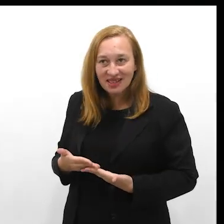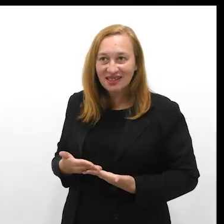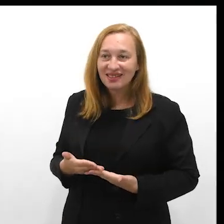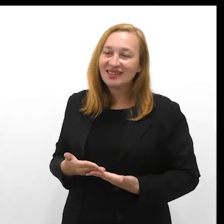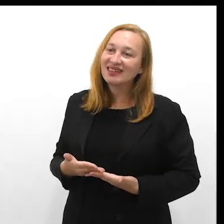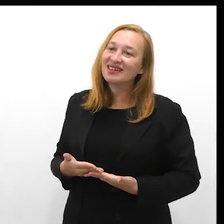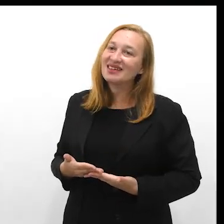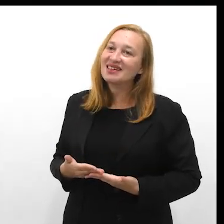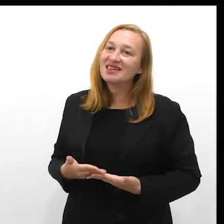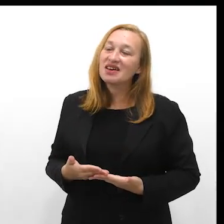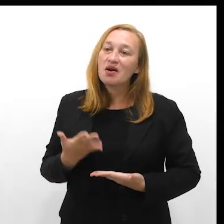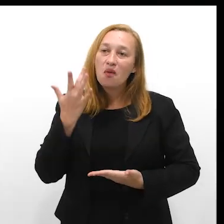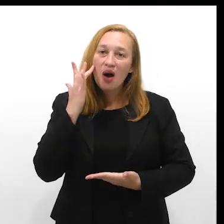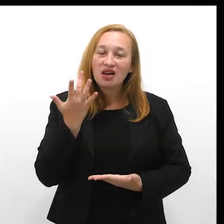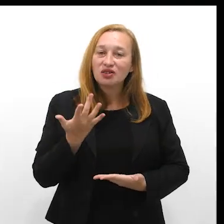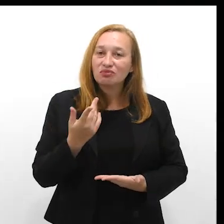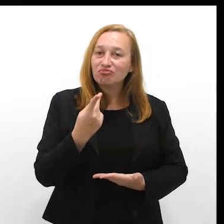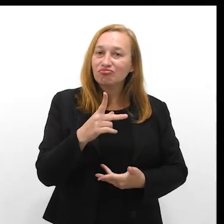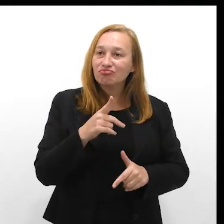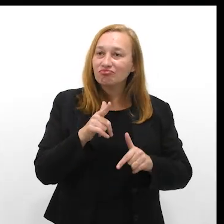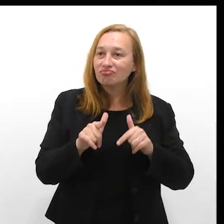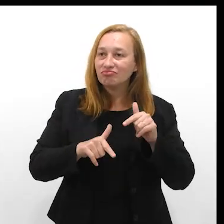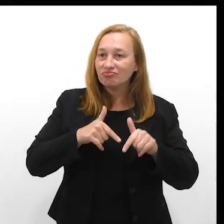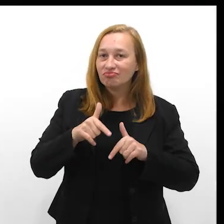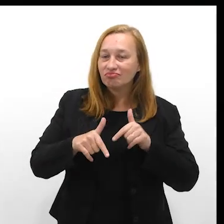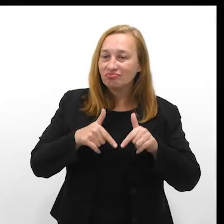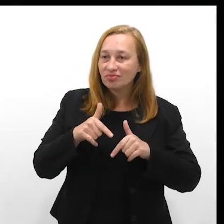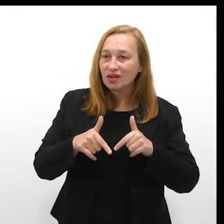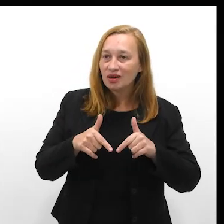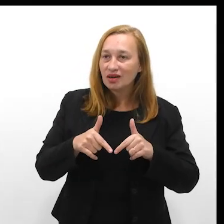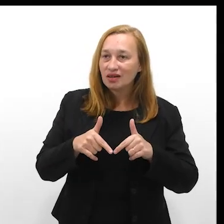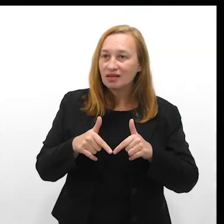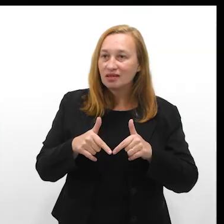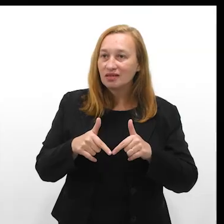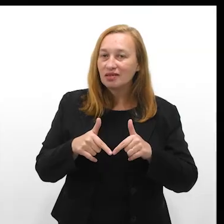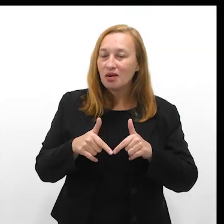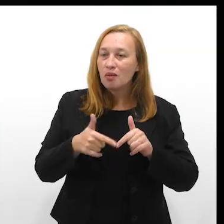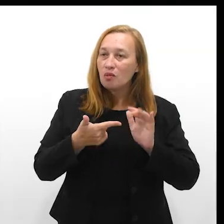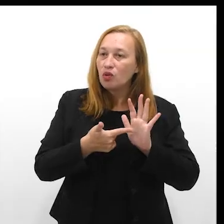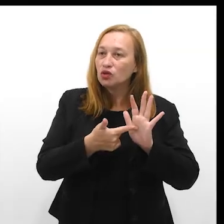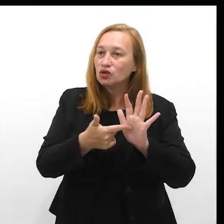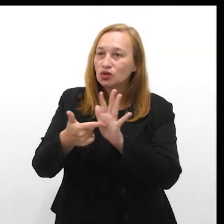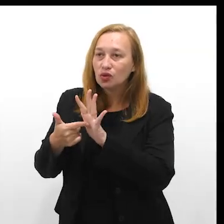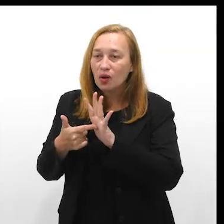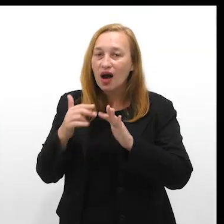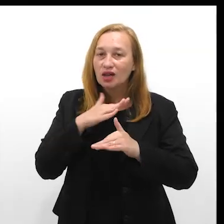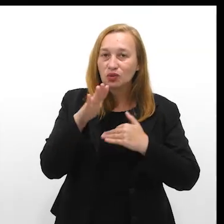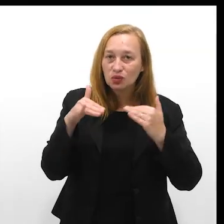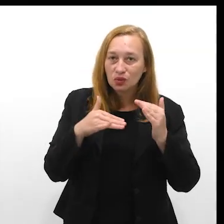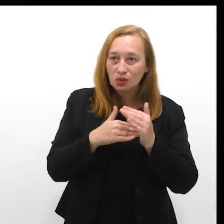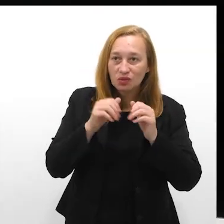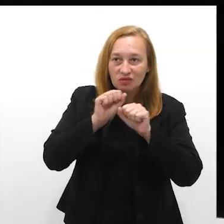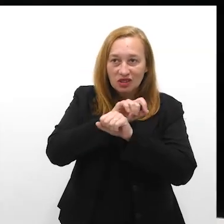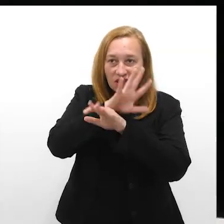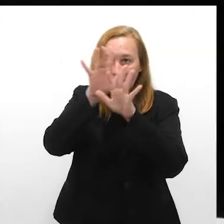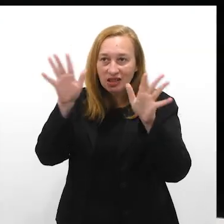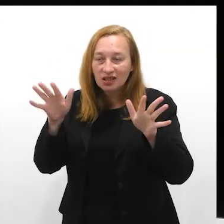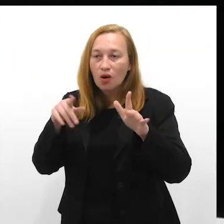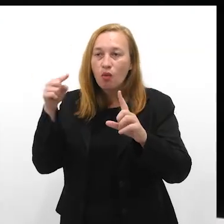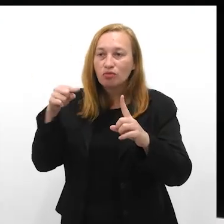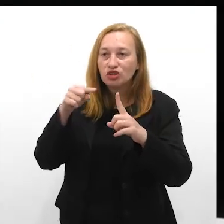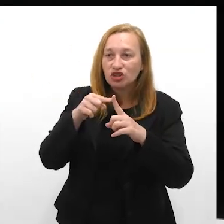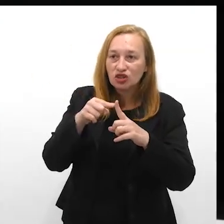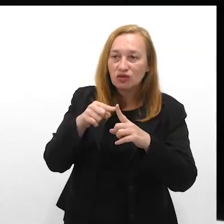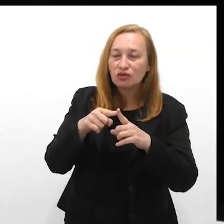Ai, que recebê-la. bacana. Eu acho que a tua entrevista deu luz a muita gente. Que bom. O